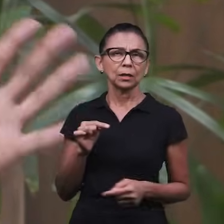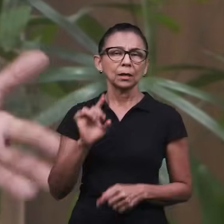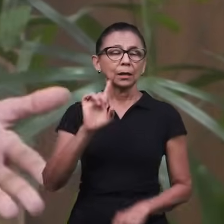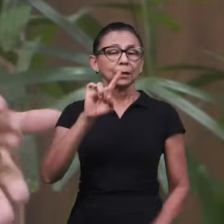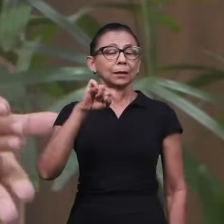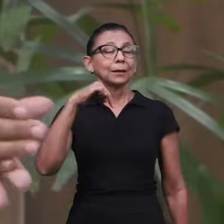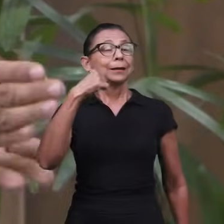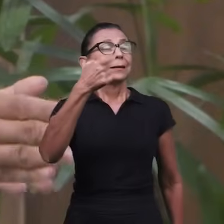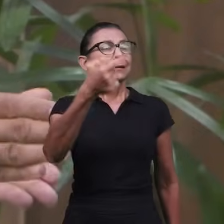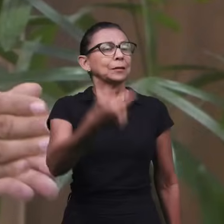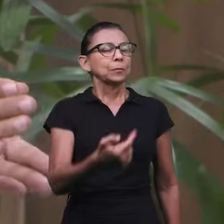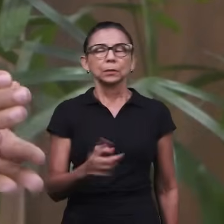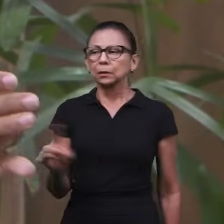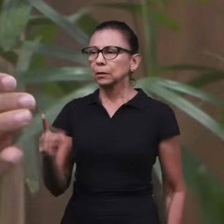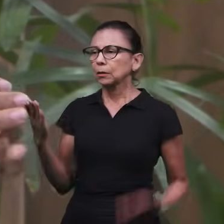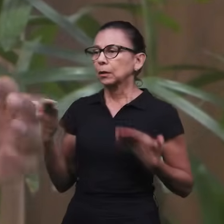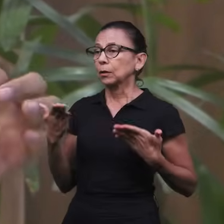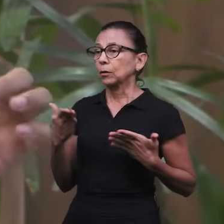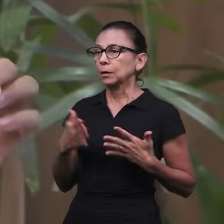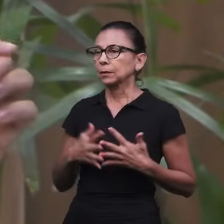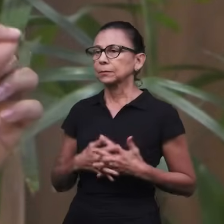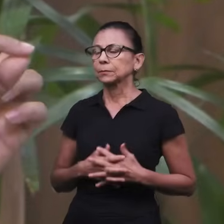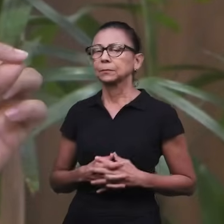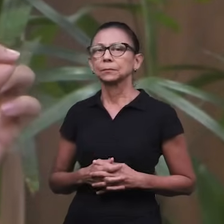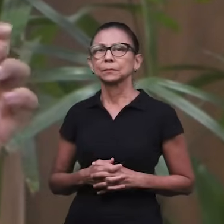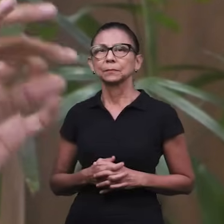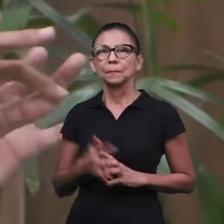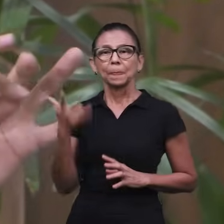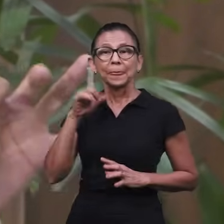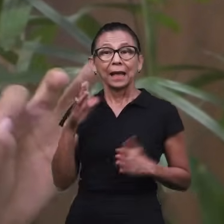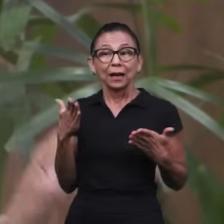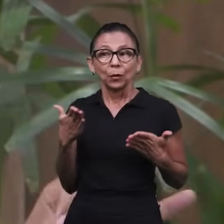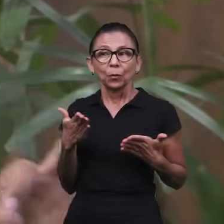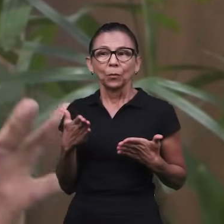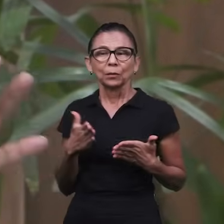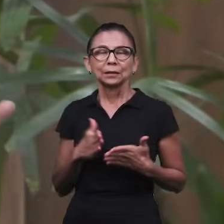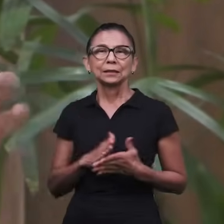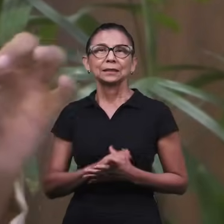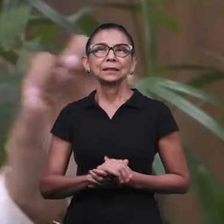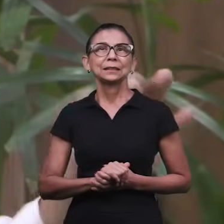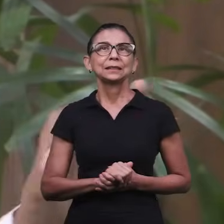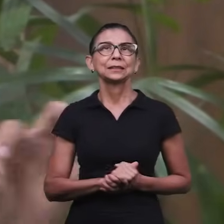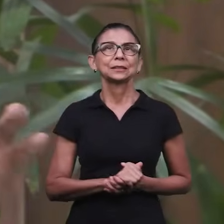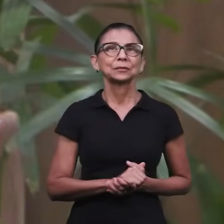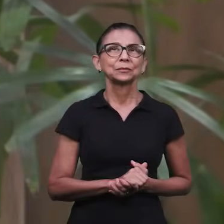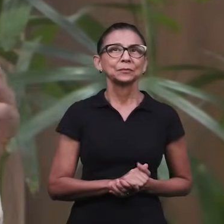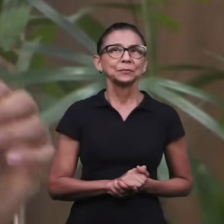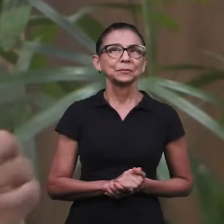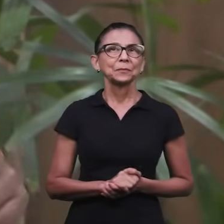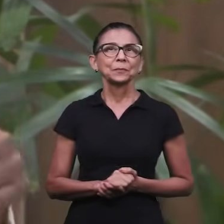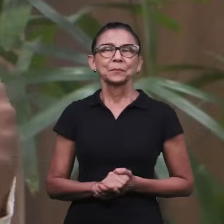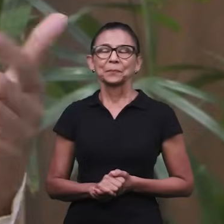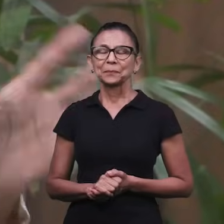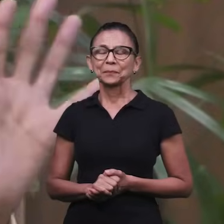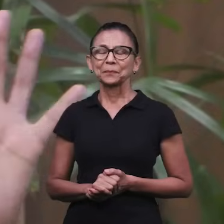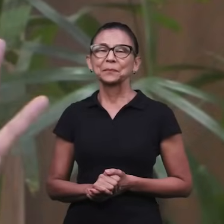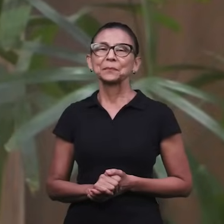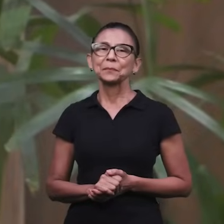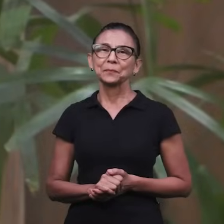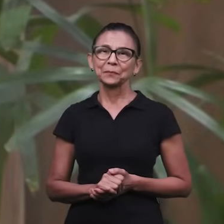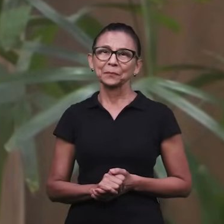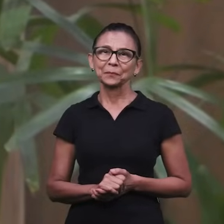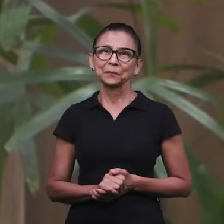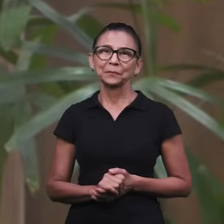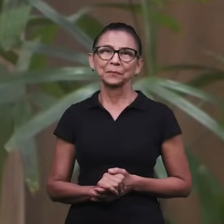dou depois, não, tem que ser agorinha. Ele conseguiu agora ele já tem um reforçador, ele tem um presentinho, um ganho, e aí não precisa